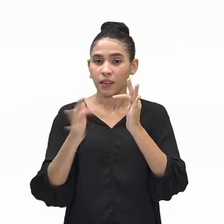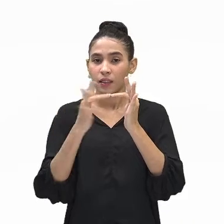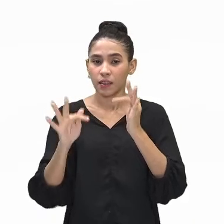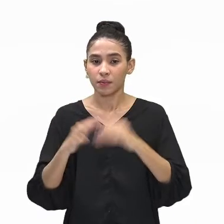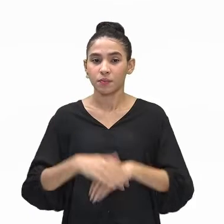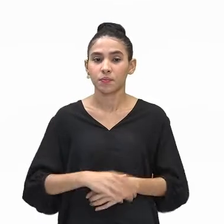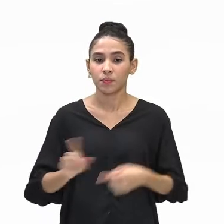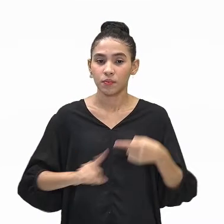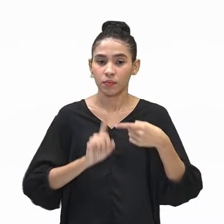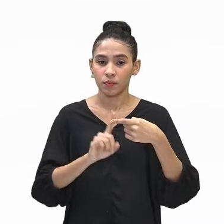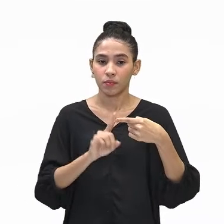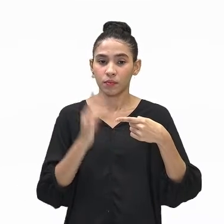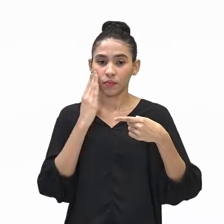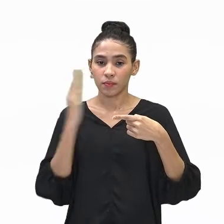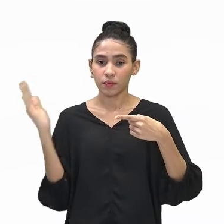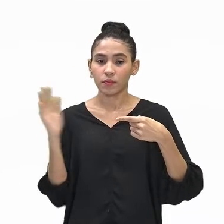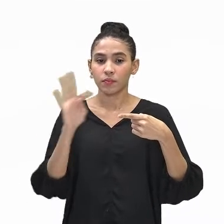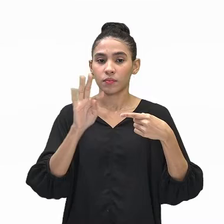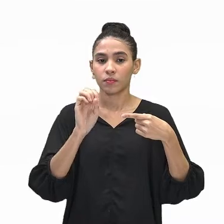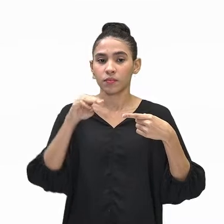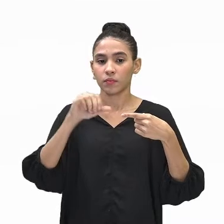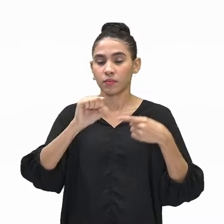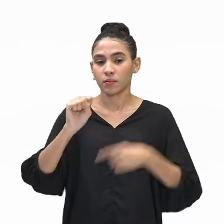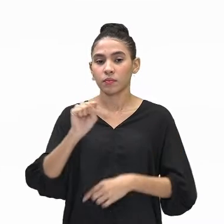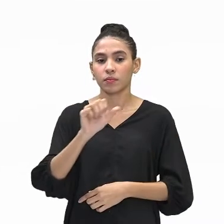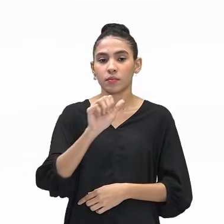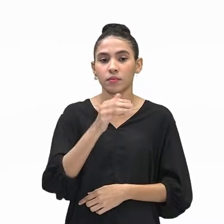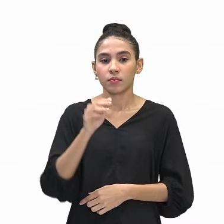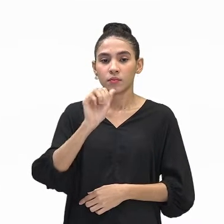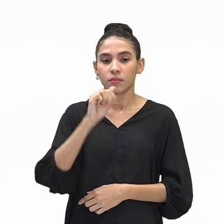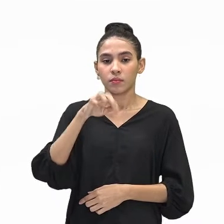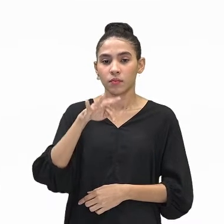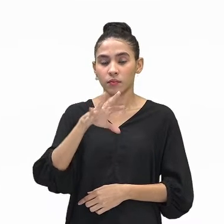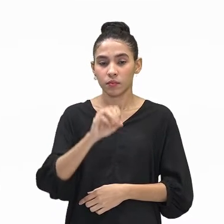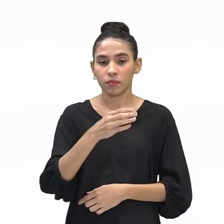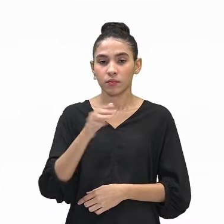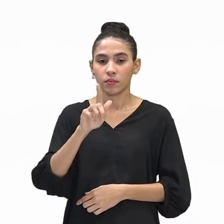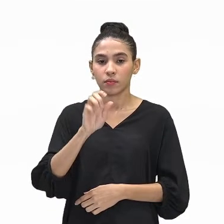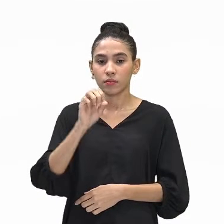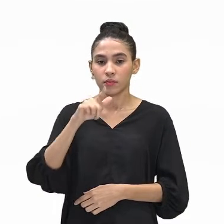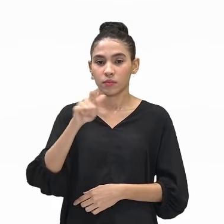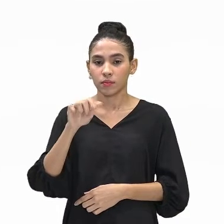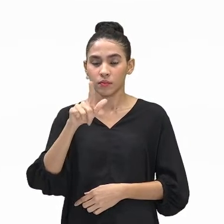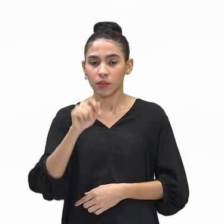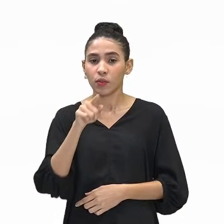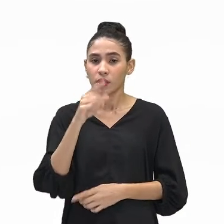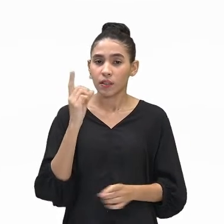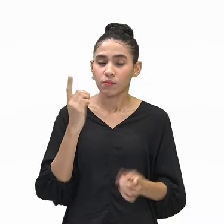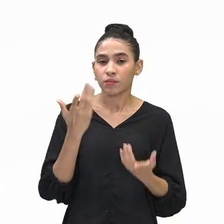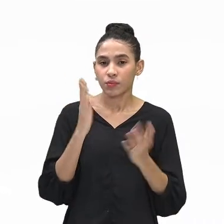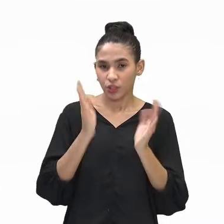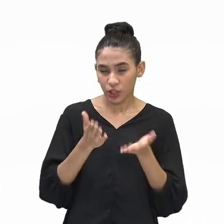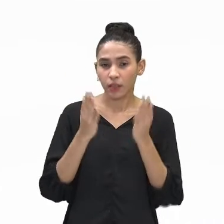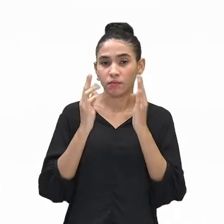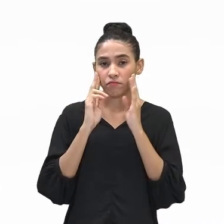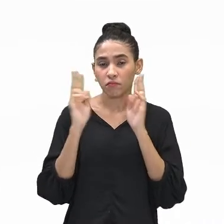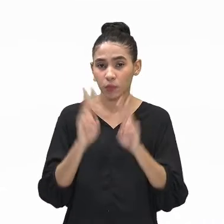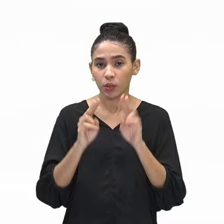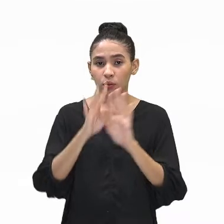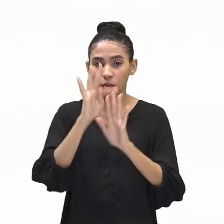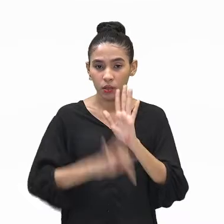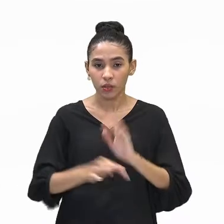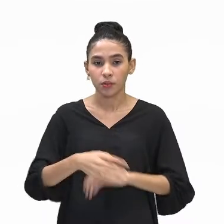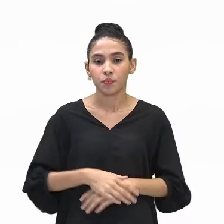primeiro aí. Tomás Antônio Gonzaga, vocês já viram, não é, o texto dele? E agora nós temos a biografia. Ele